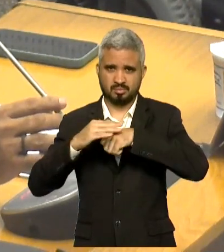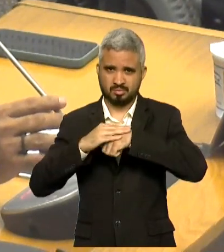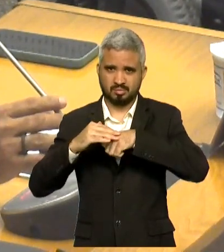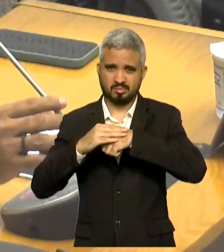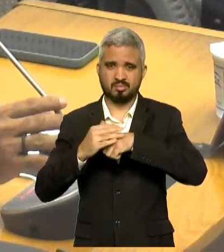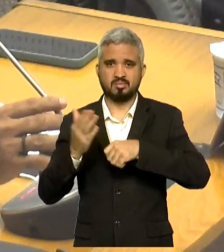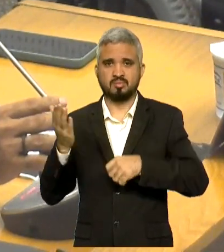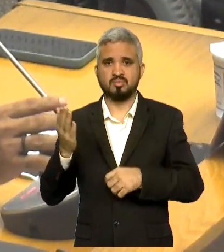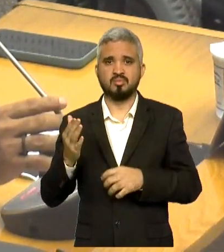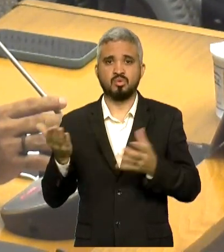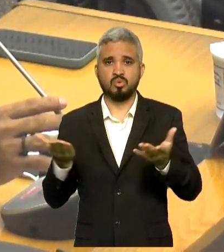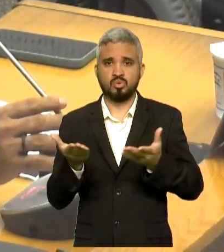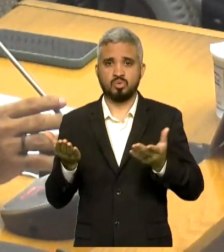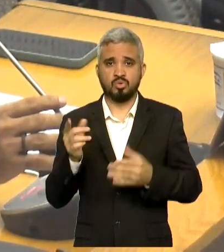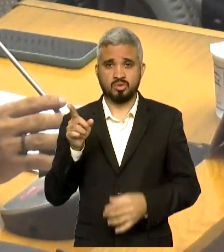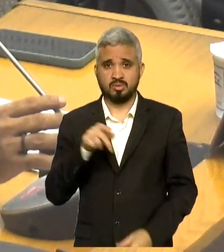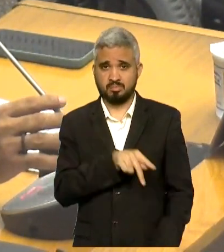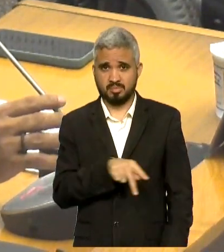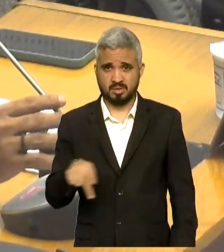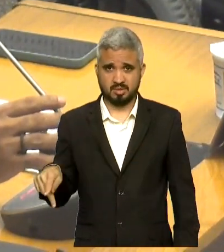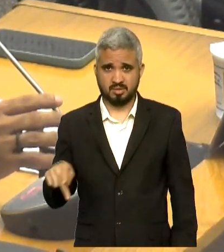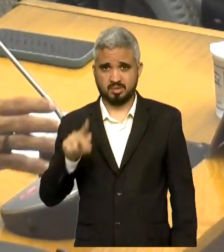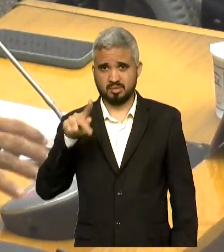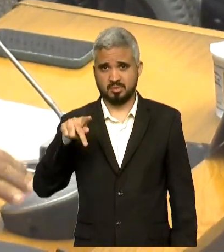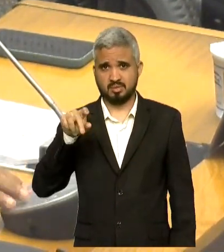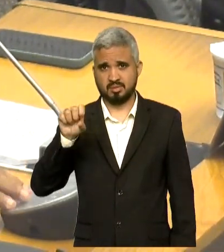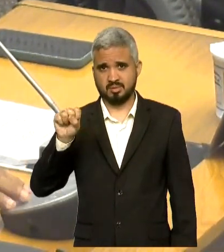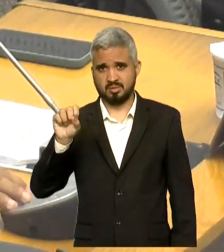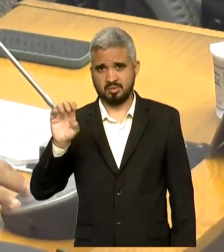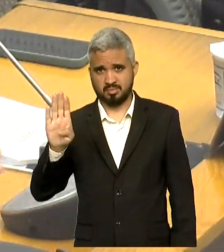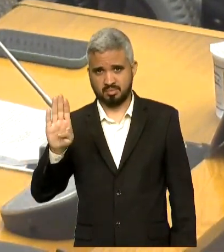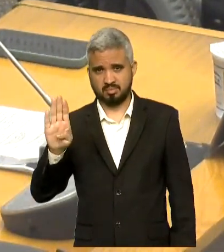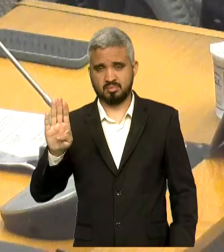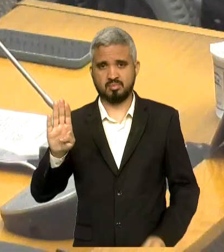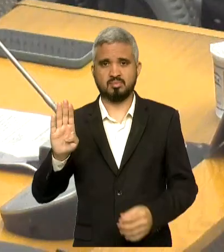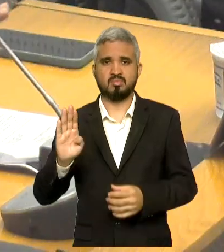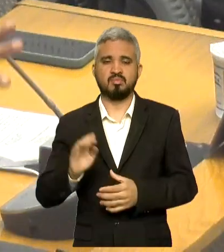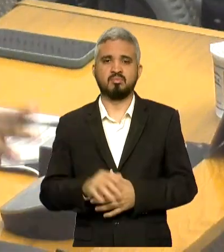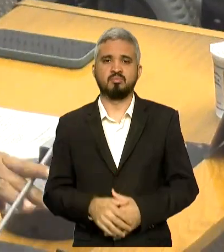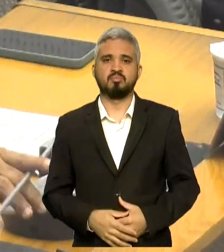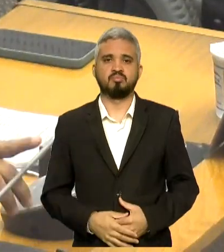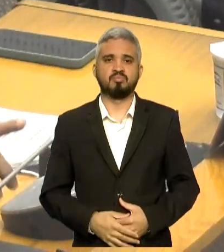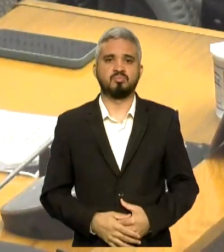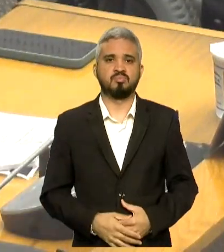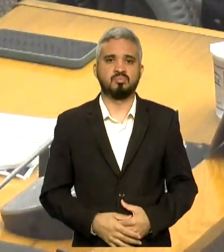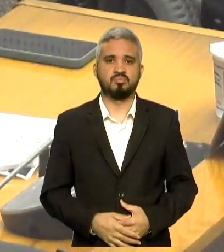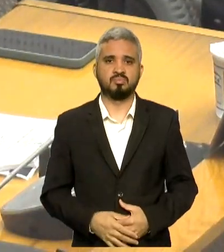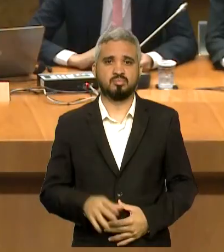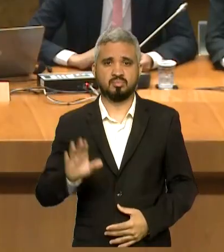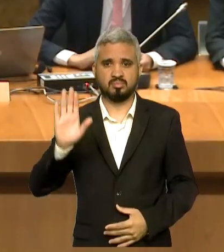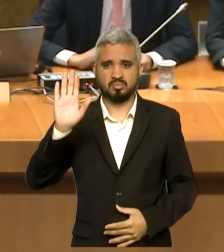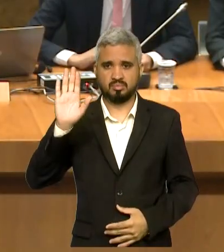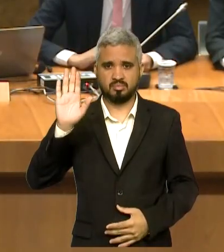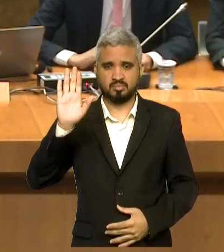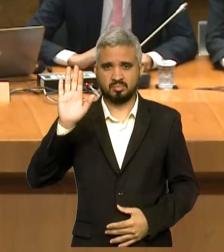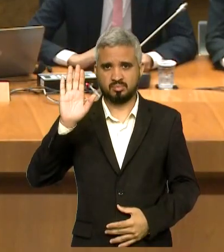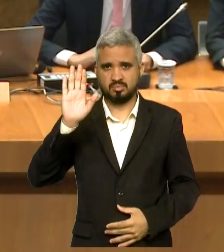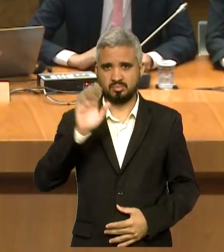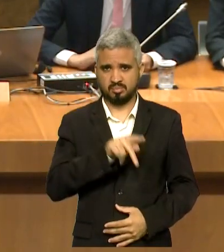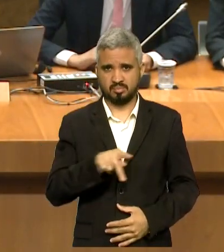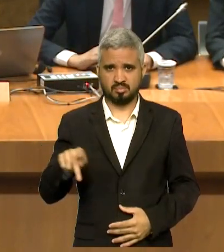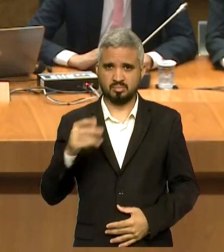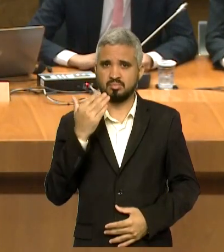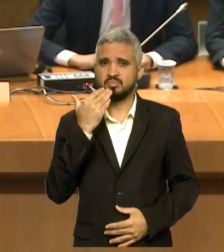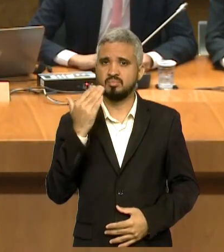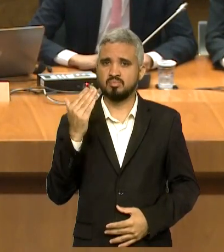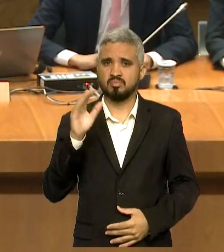PSD e assumindo esse cargo no governo federal. Muito obrigado, presidente. Senhor presidente, solicito também a subscrição. Também. Deputado